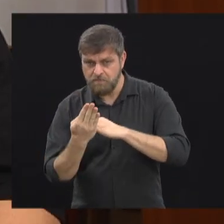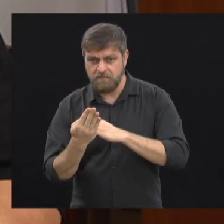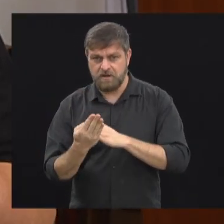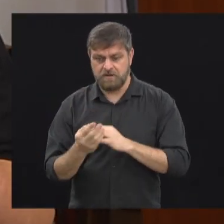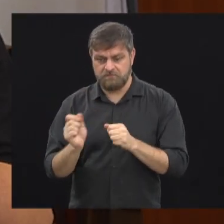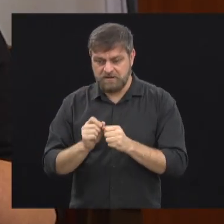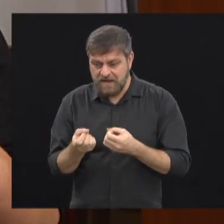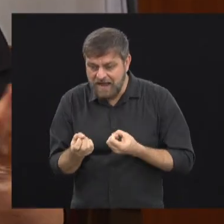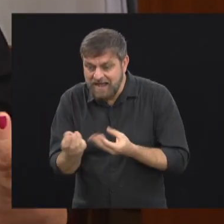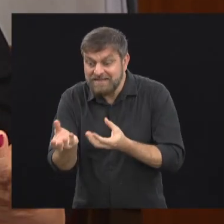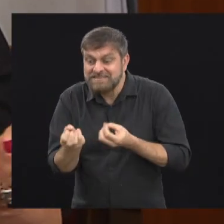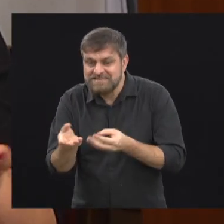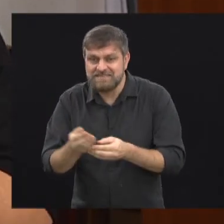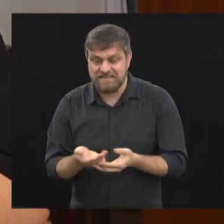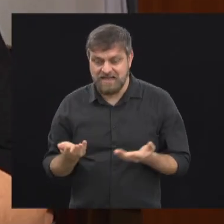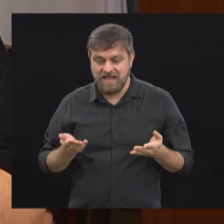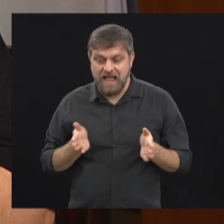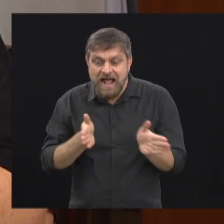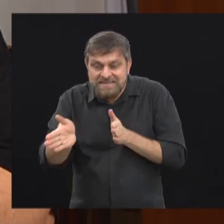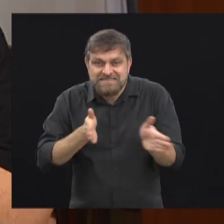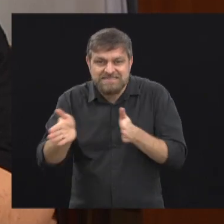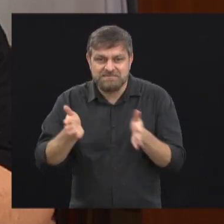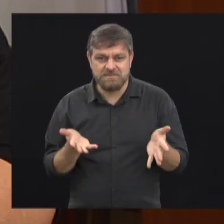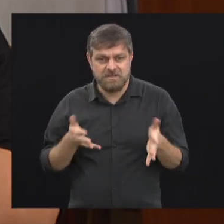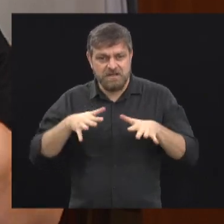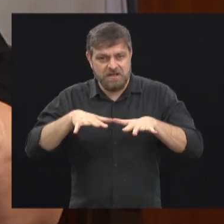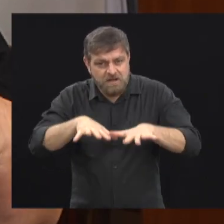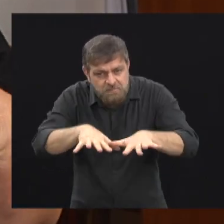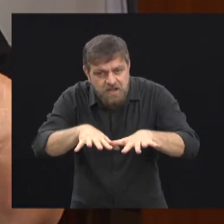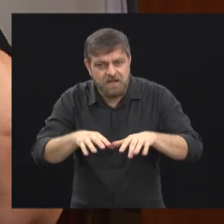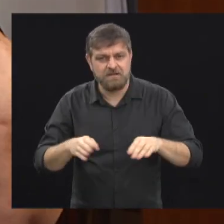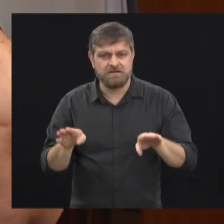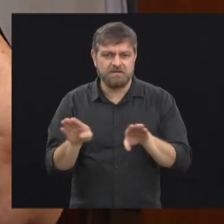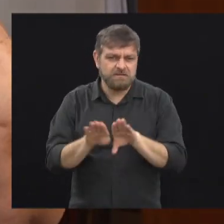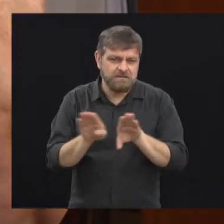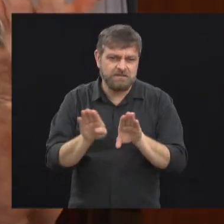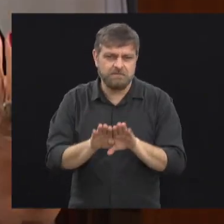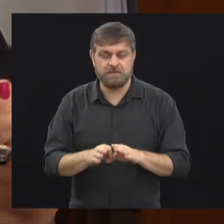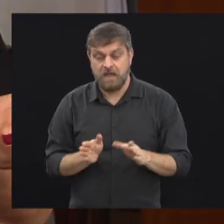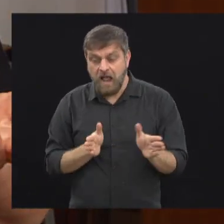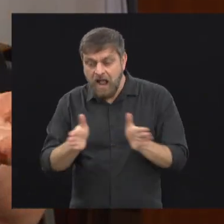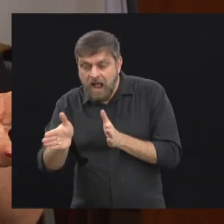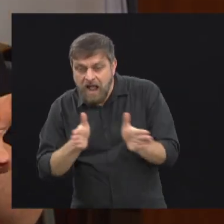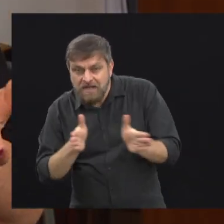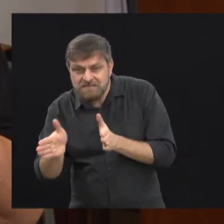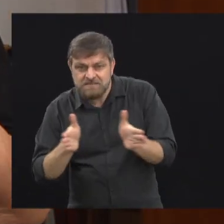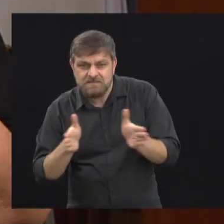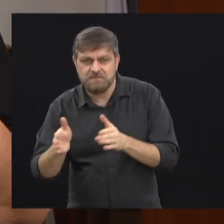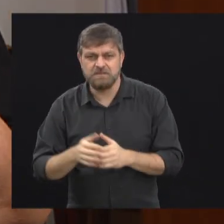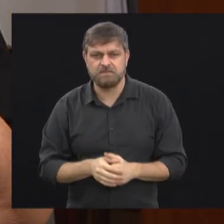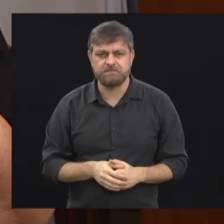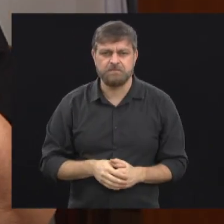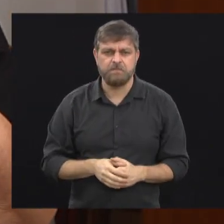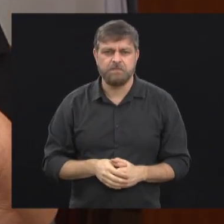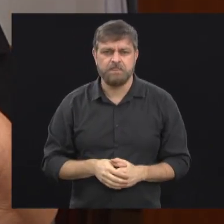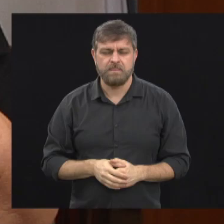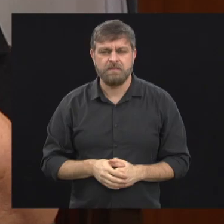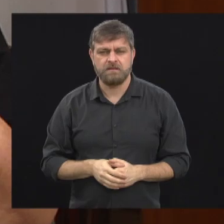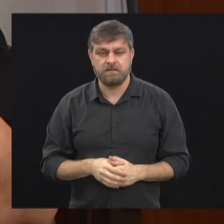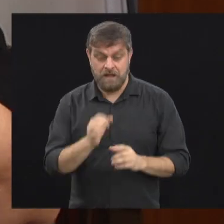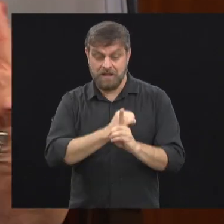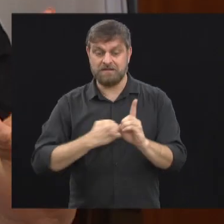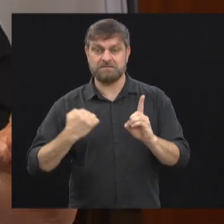questão da acessibilidade, tanto a acessibilidade